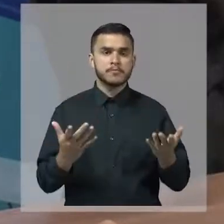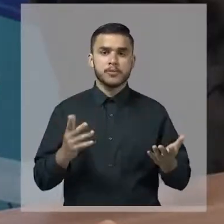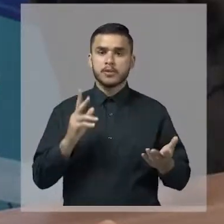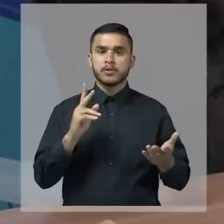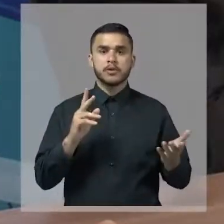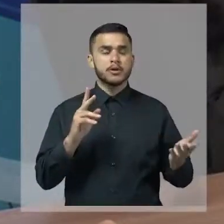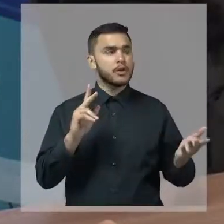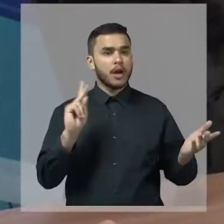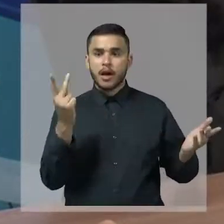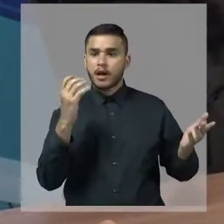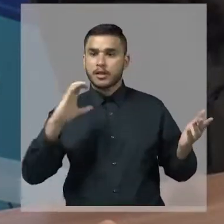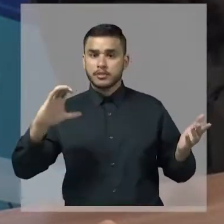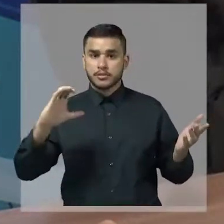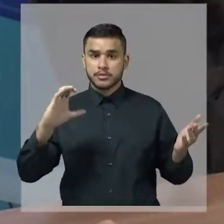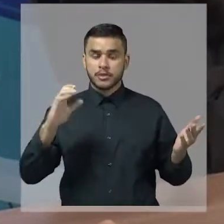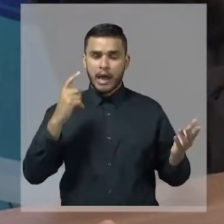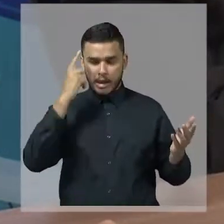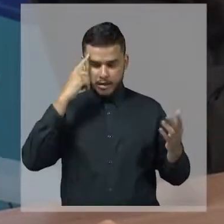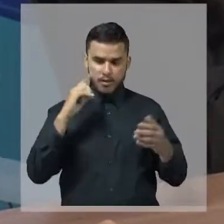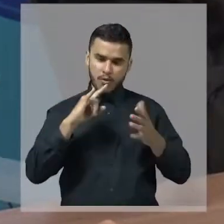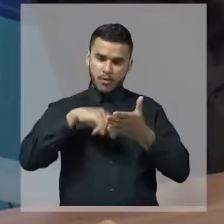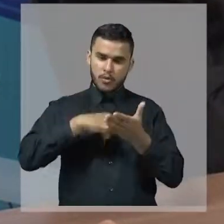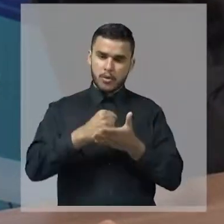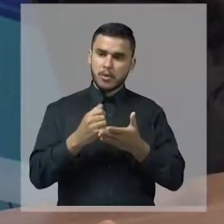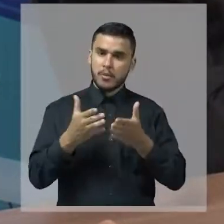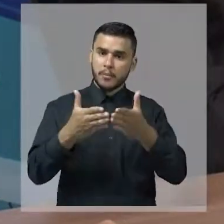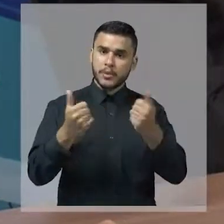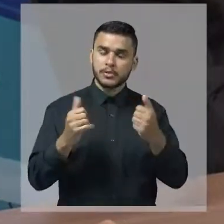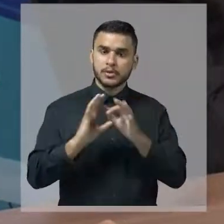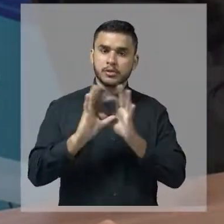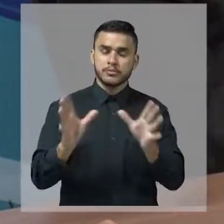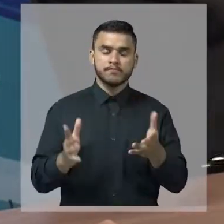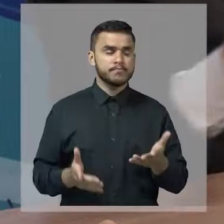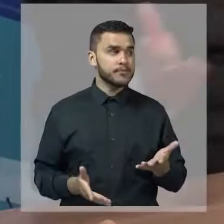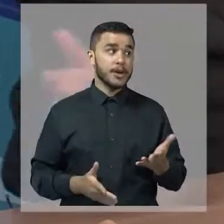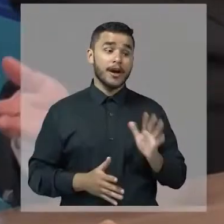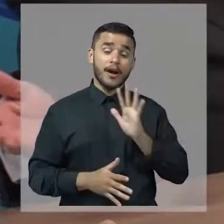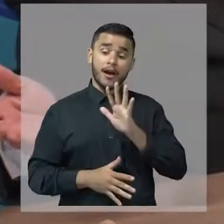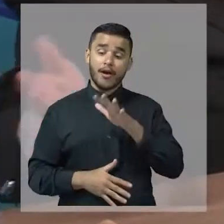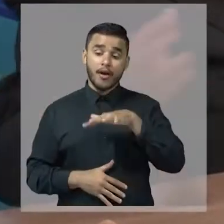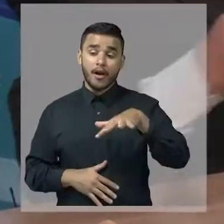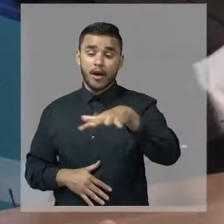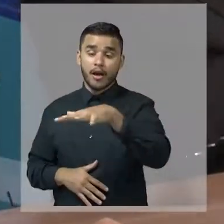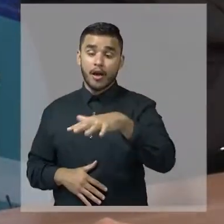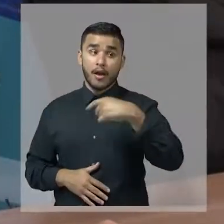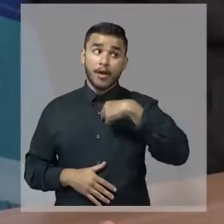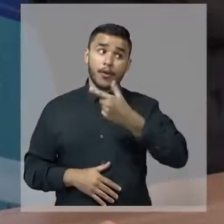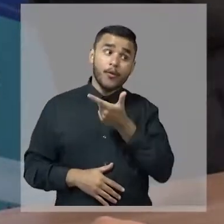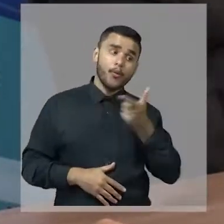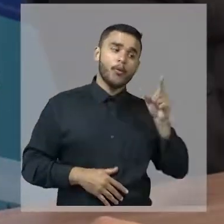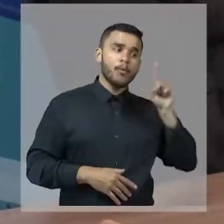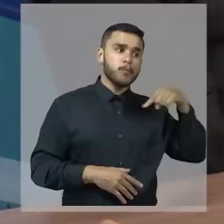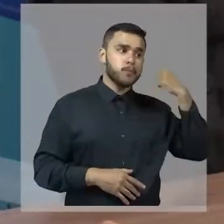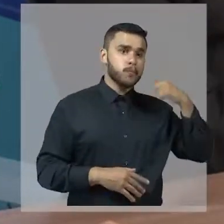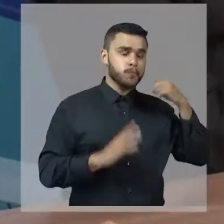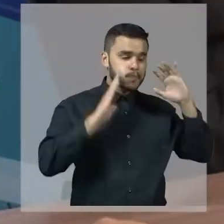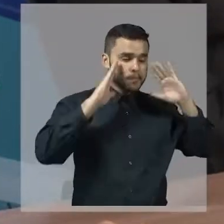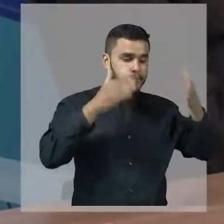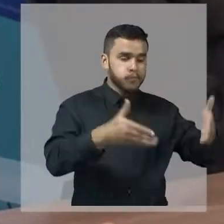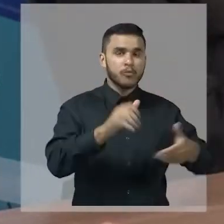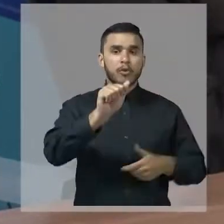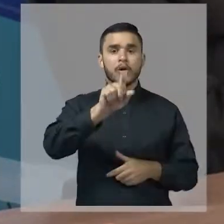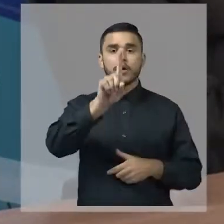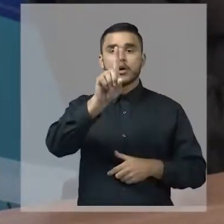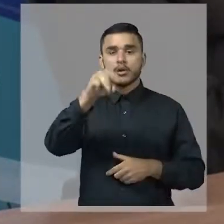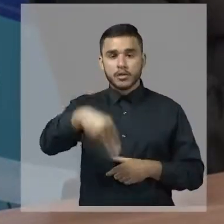uma razoável competência para atuar num campo do direito, e aprendi com o professor Roberto, que é o direito